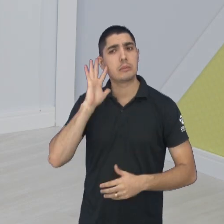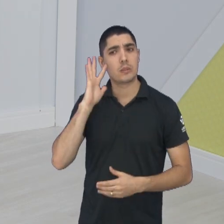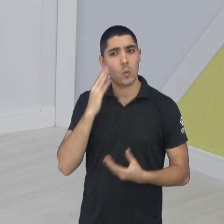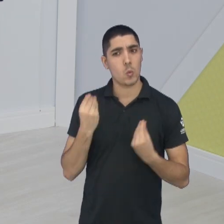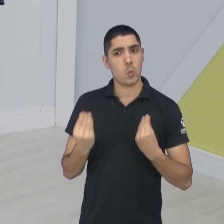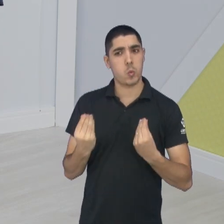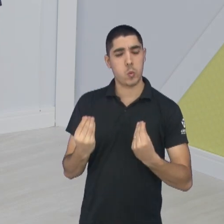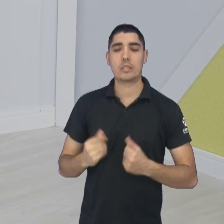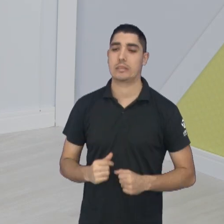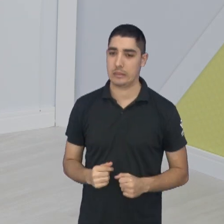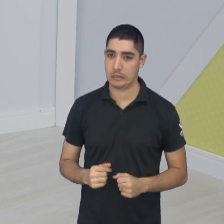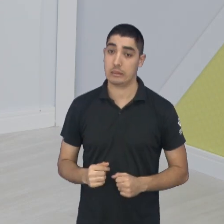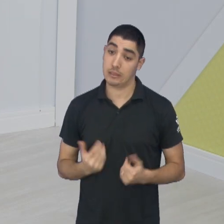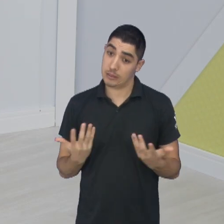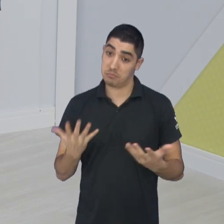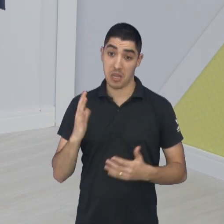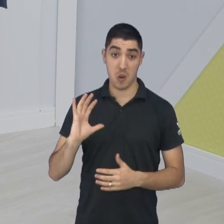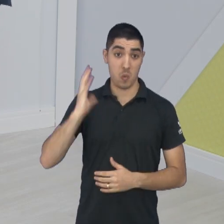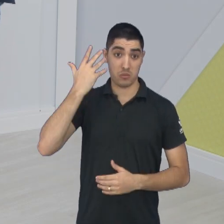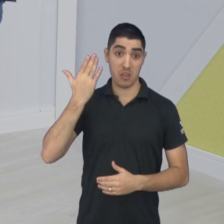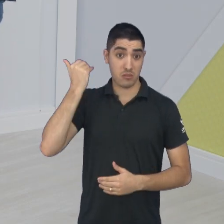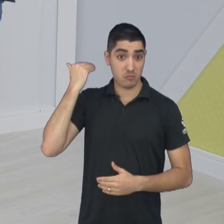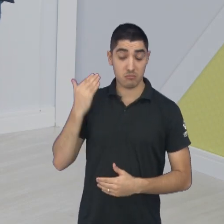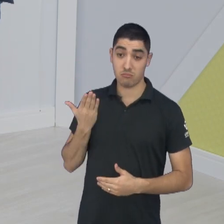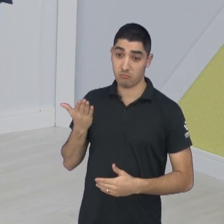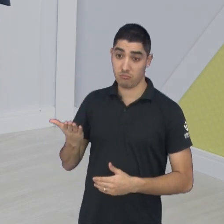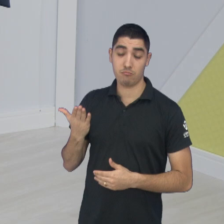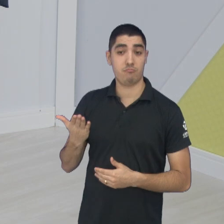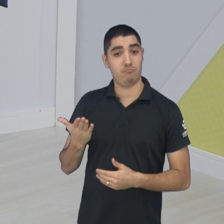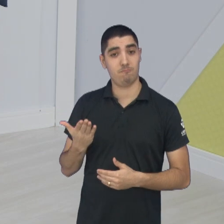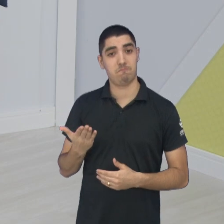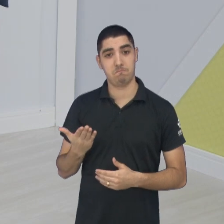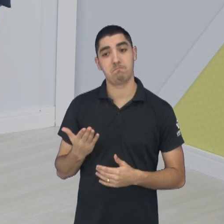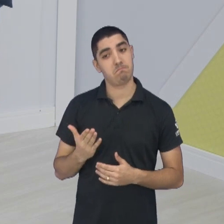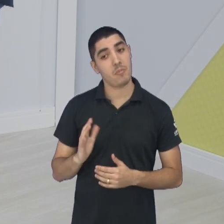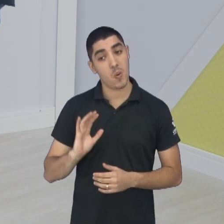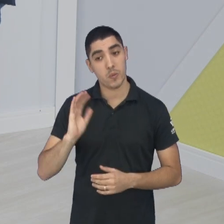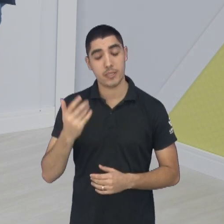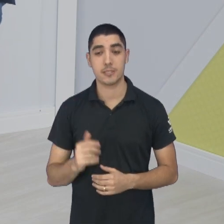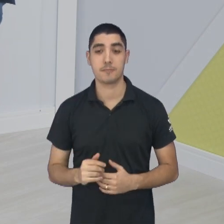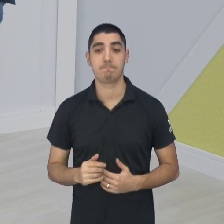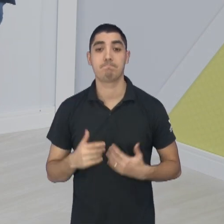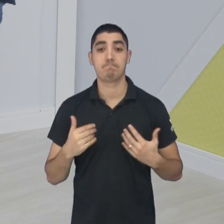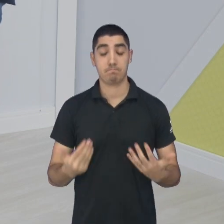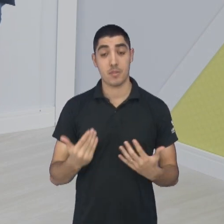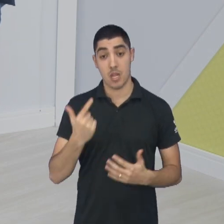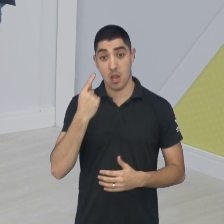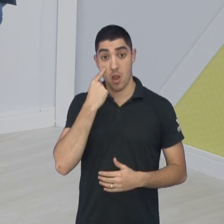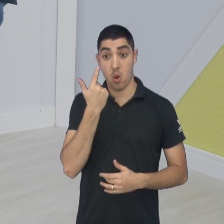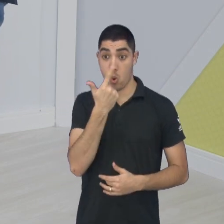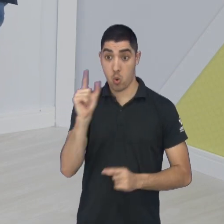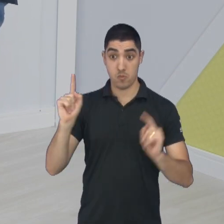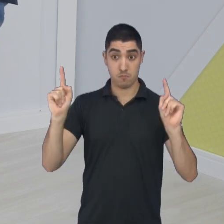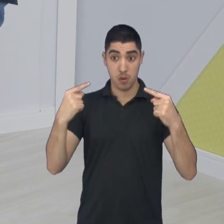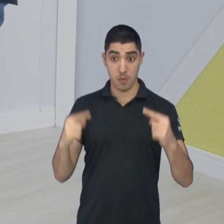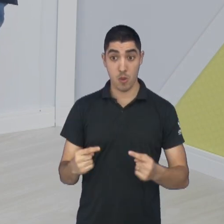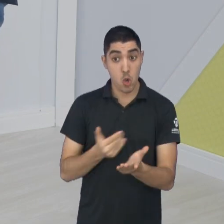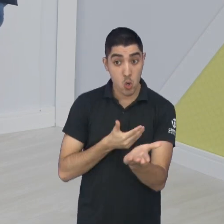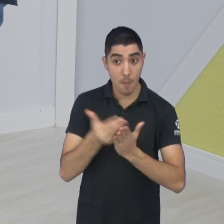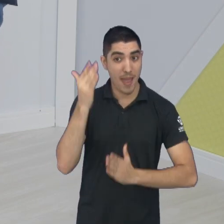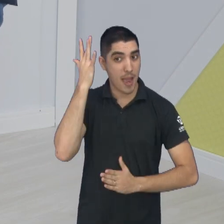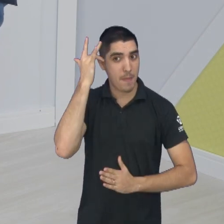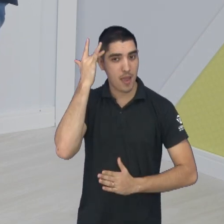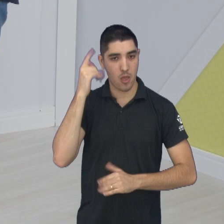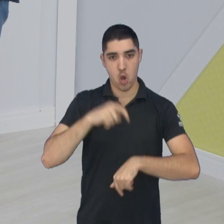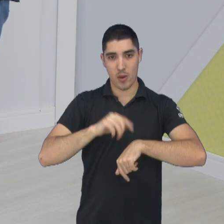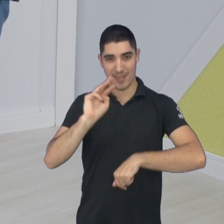parte, né? Já esteve na Bezinha até pouco tempo atrás, né? Faz parte. Vamos dar uma olhadinha nos próximos jogos, que começa já amanhã,